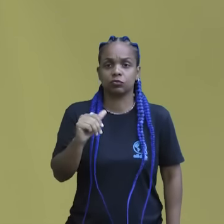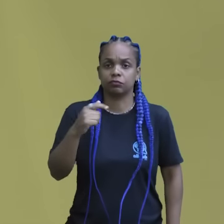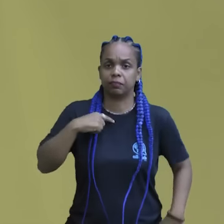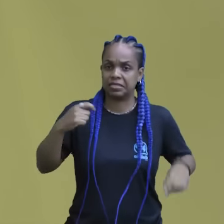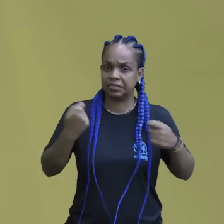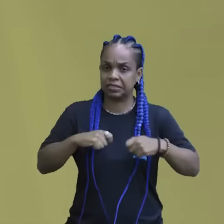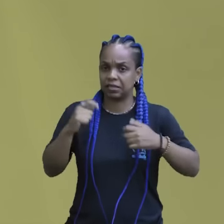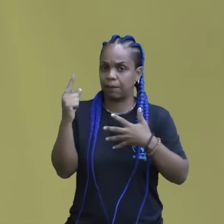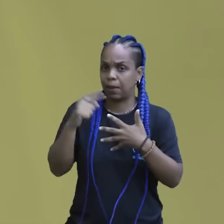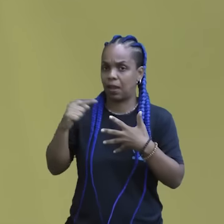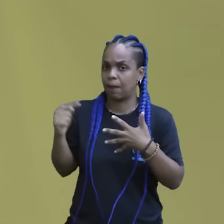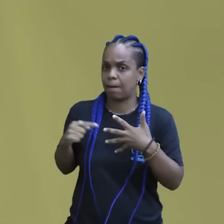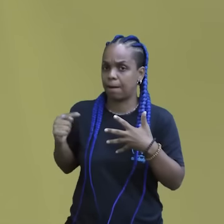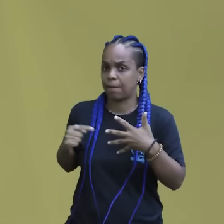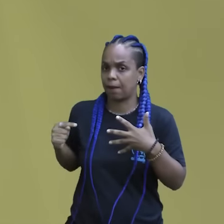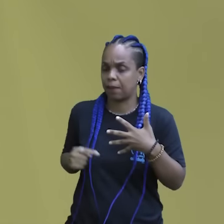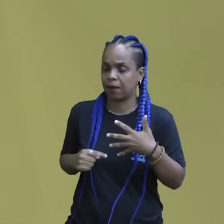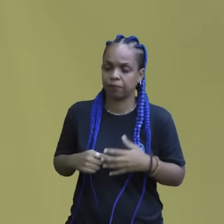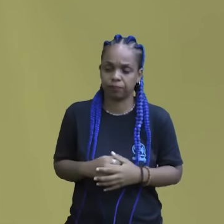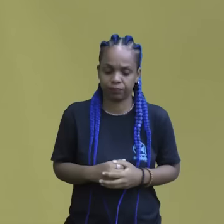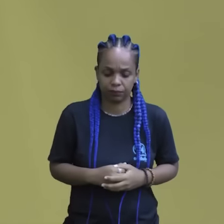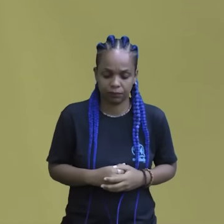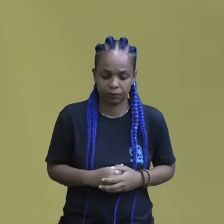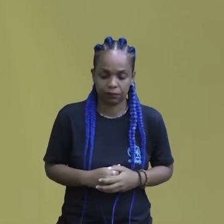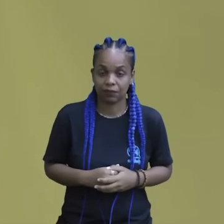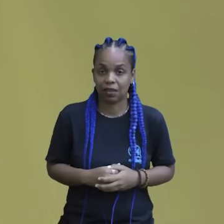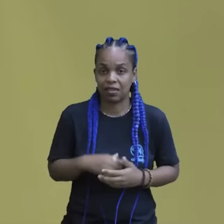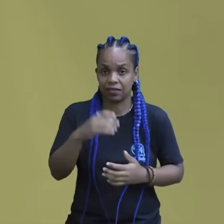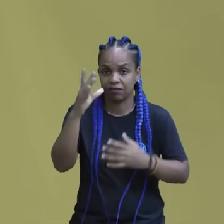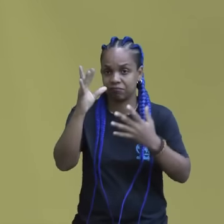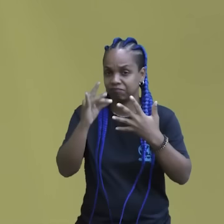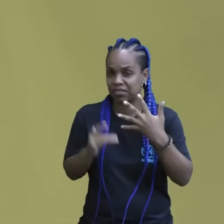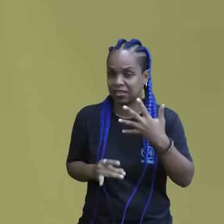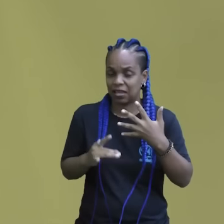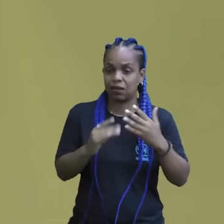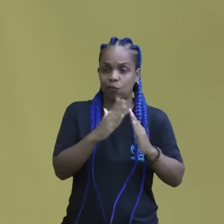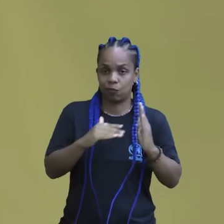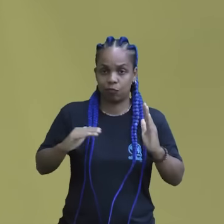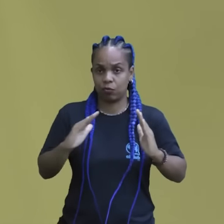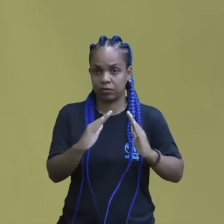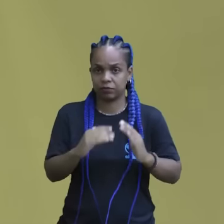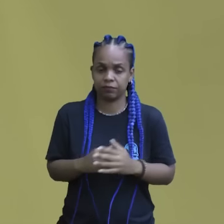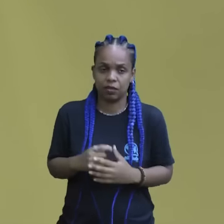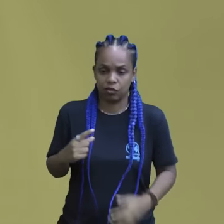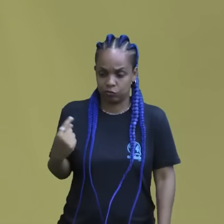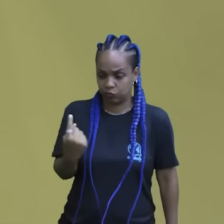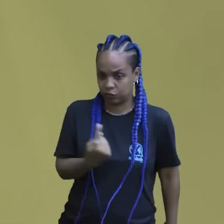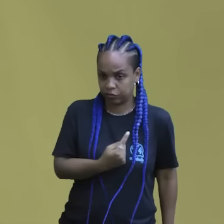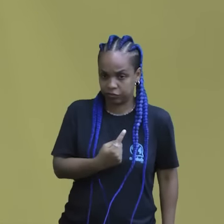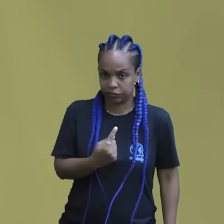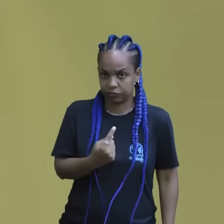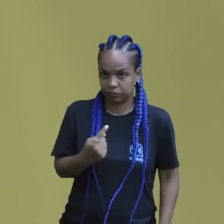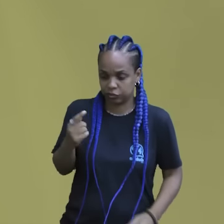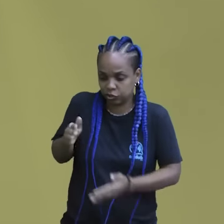os historiadores usam muito, as descrições de Machado sobre o Rio de Janeiro.